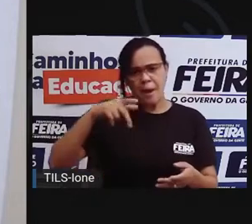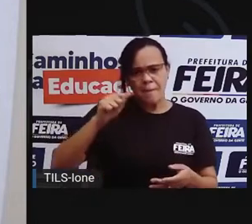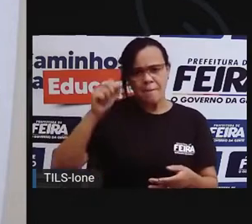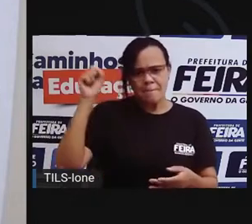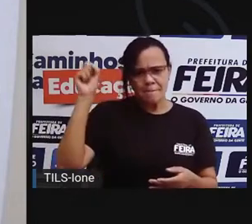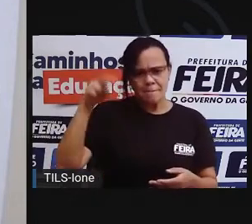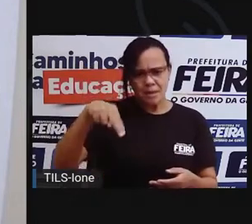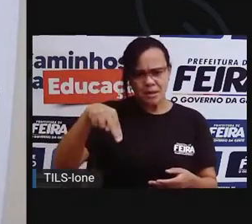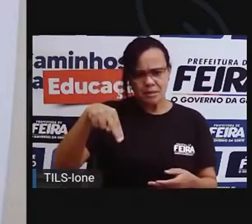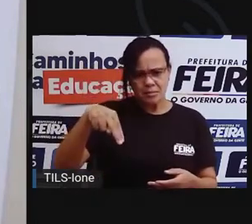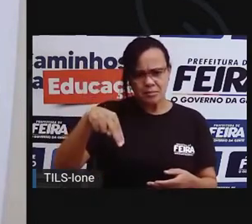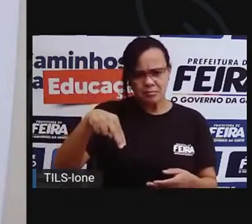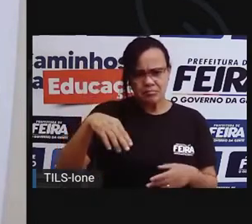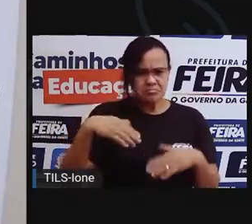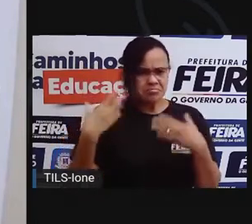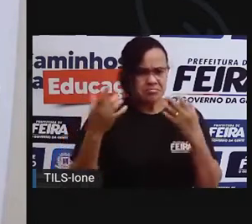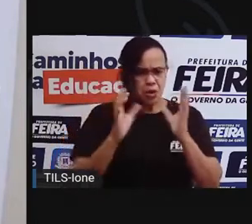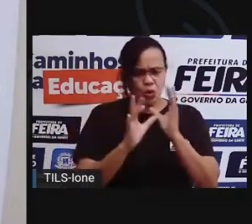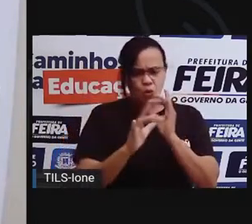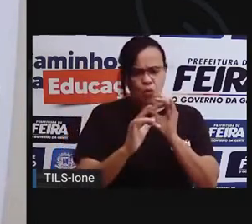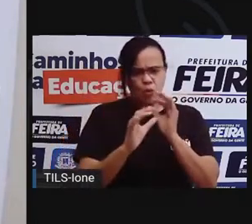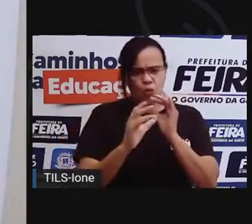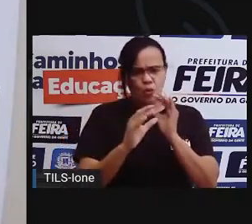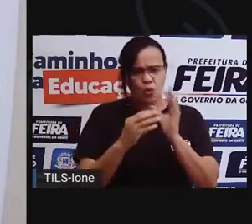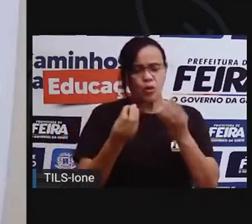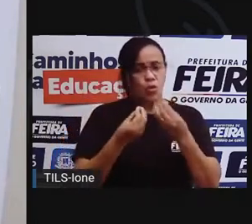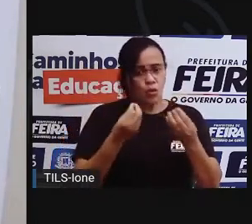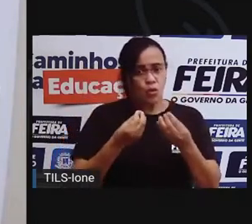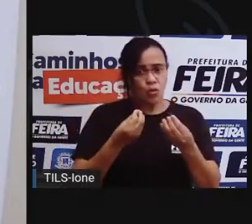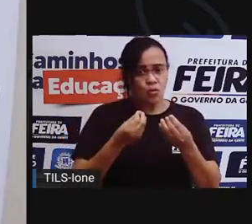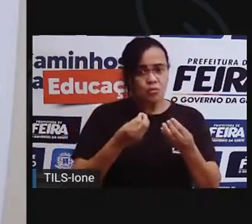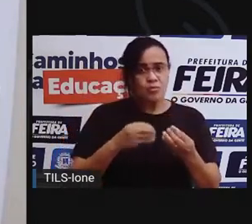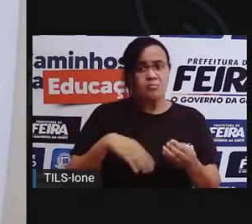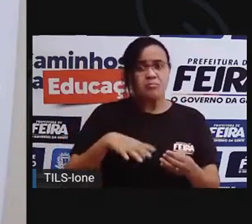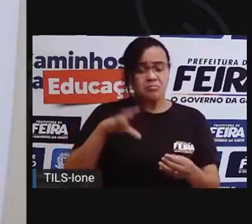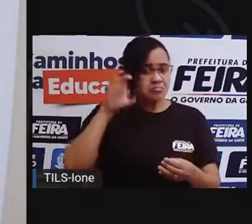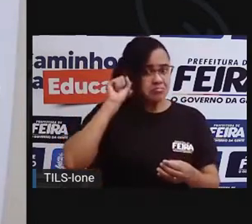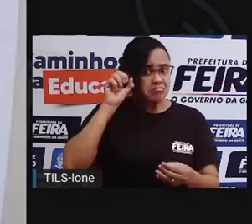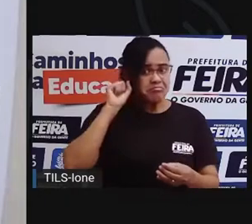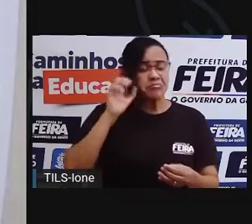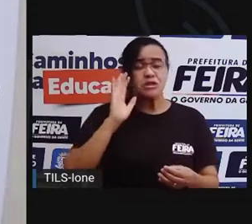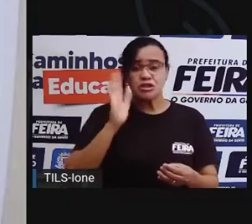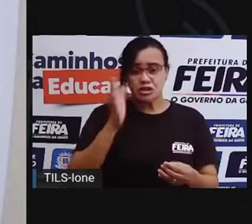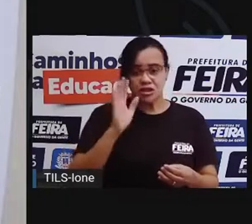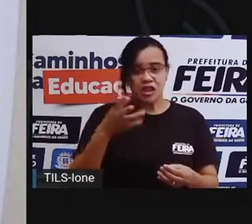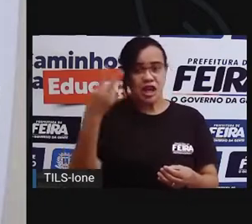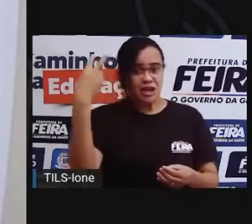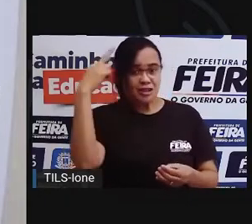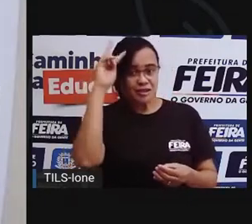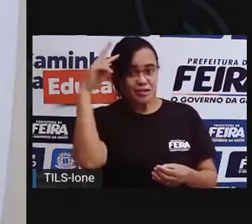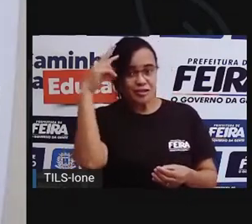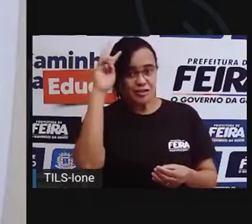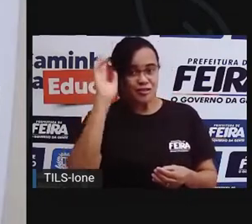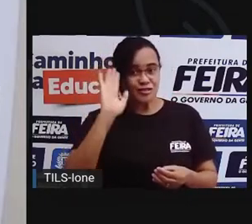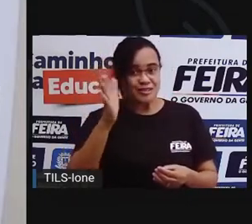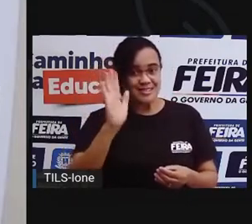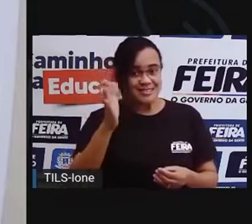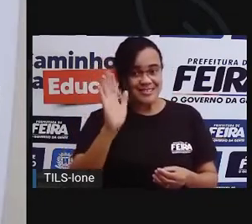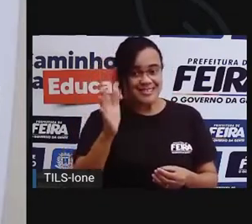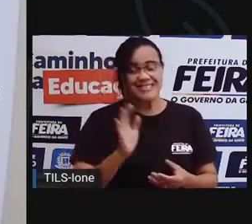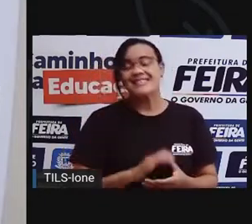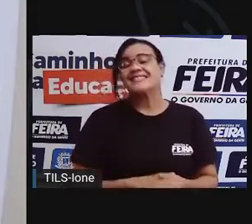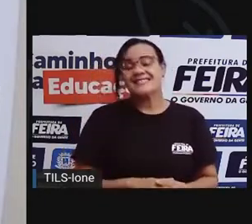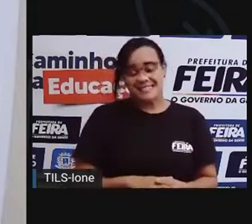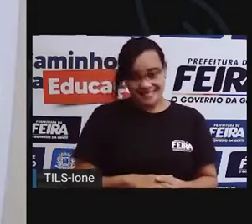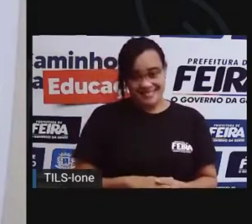palavra? Flauta de pan. Ah, eu já escutei. Pronto. Eu já escutei uma história sobre a flauta de pan.